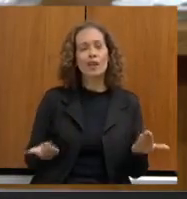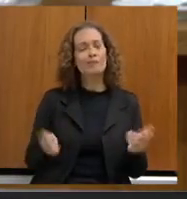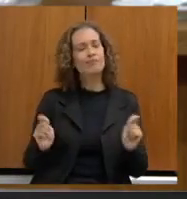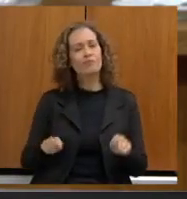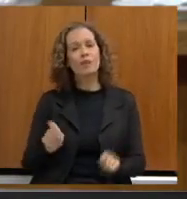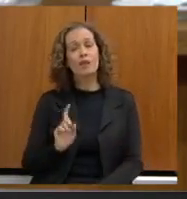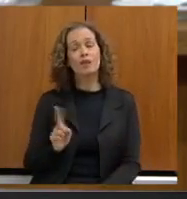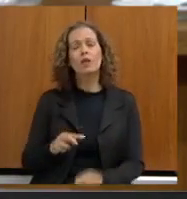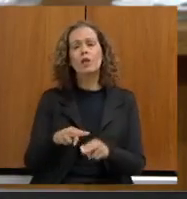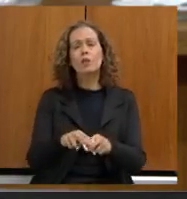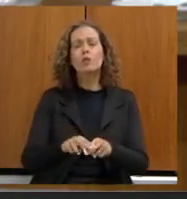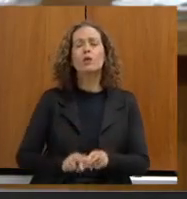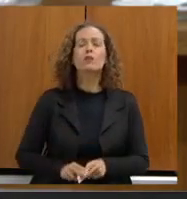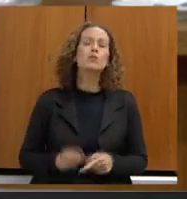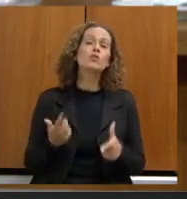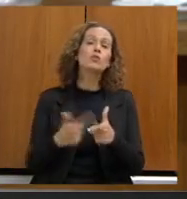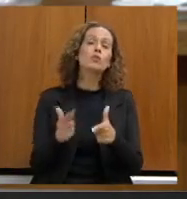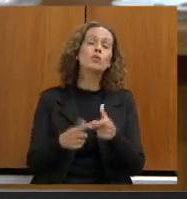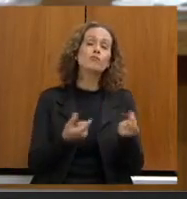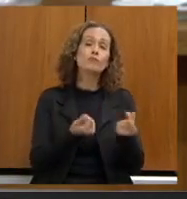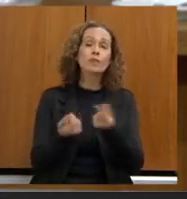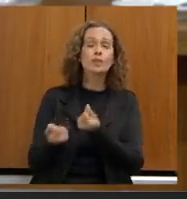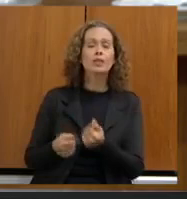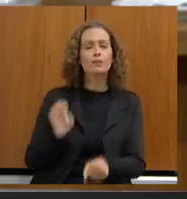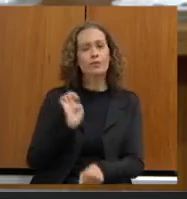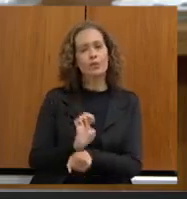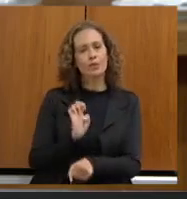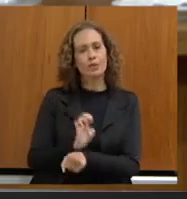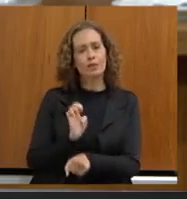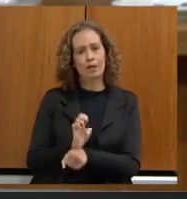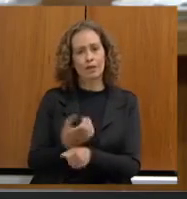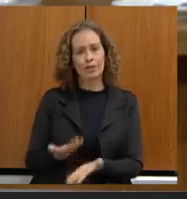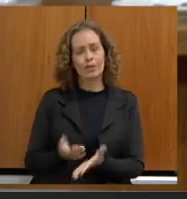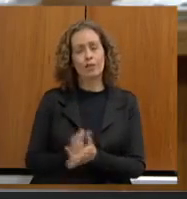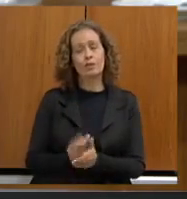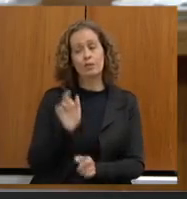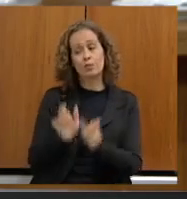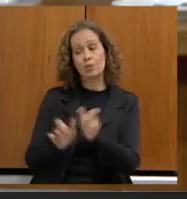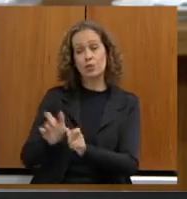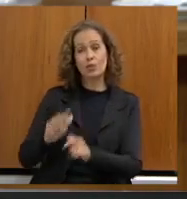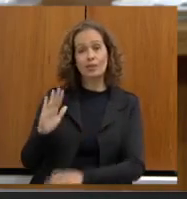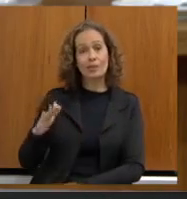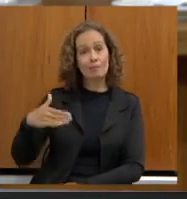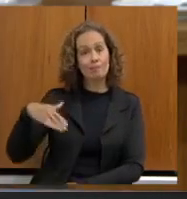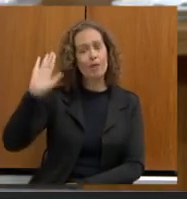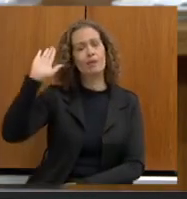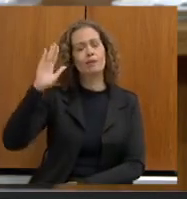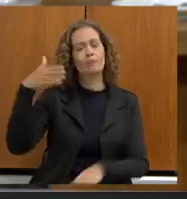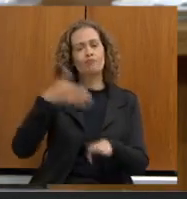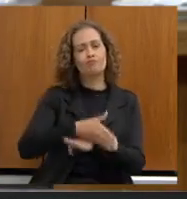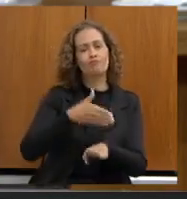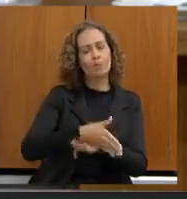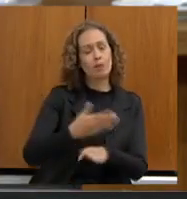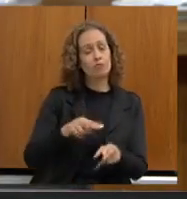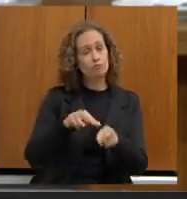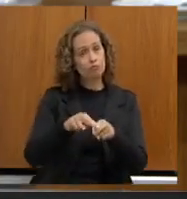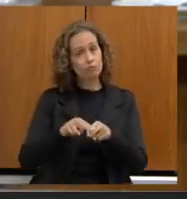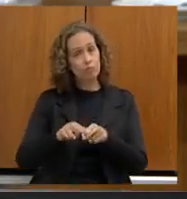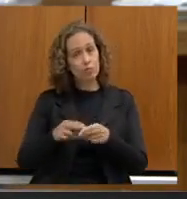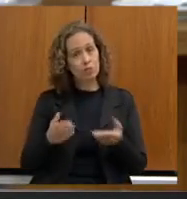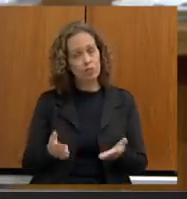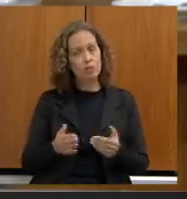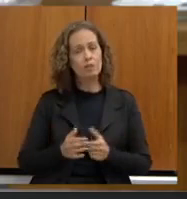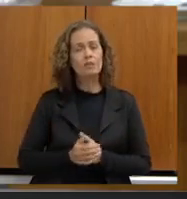das condições financeiras do Estado de entrada de excedente daqueles daquele concurso e em razão disto e